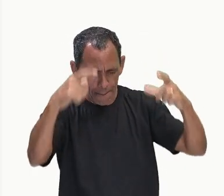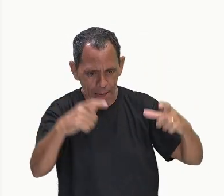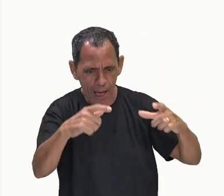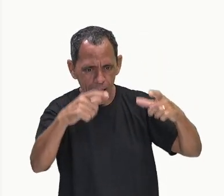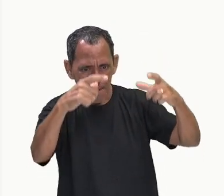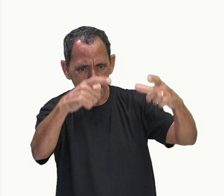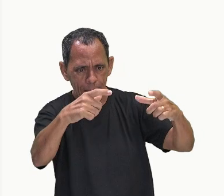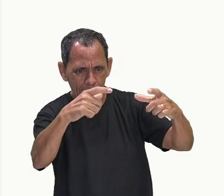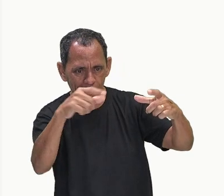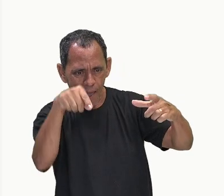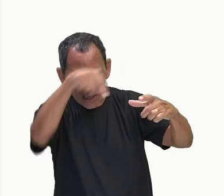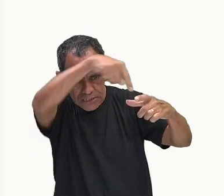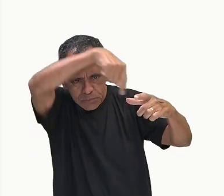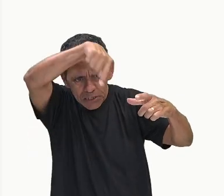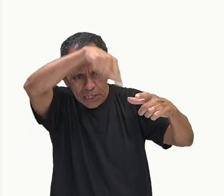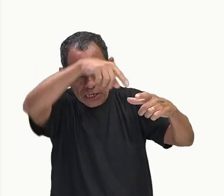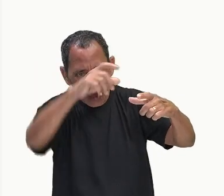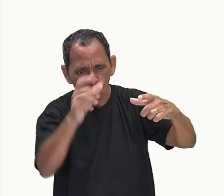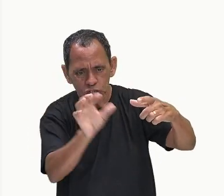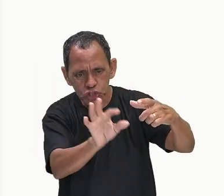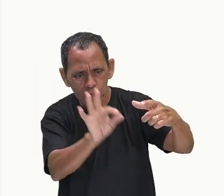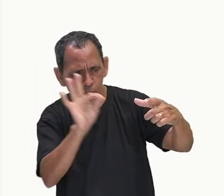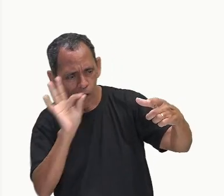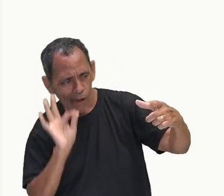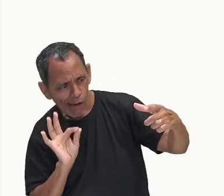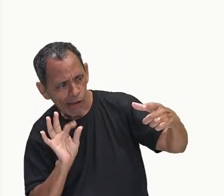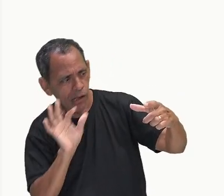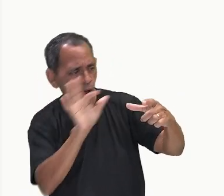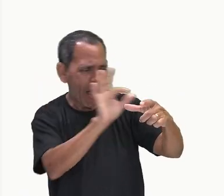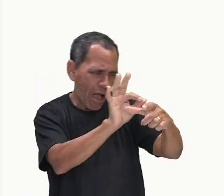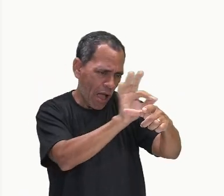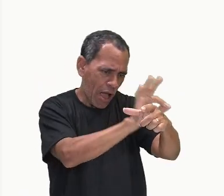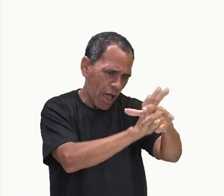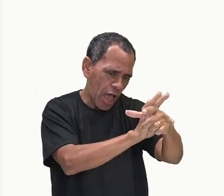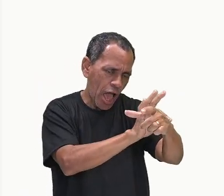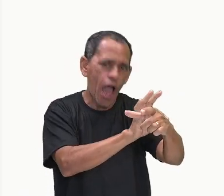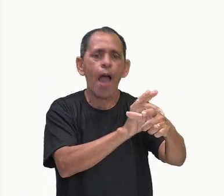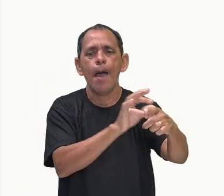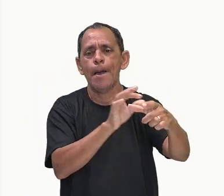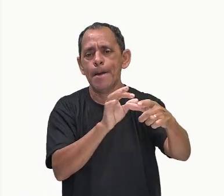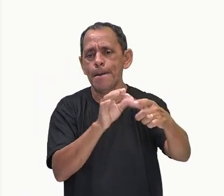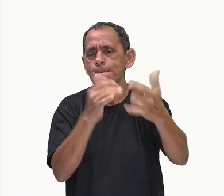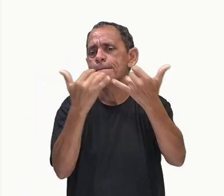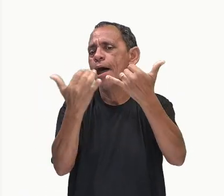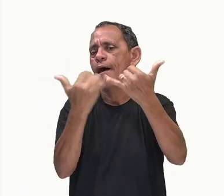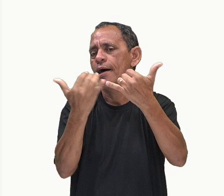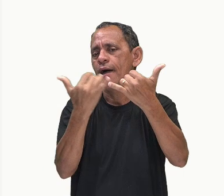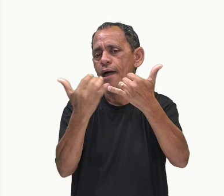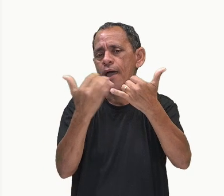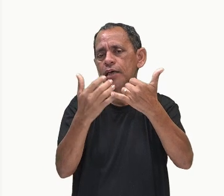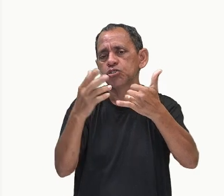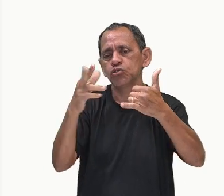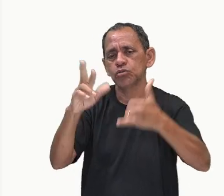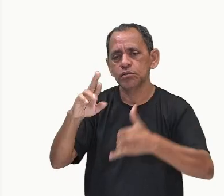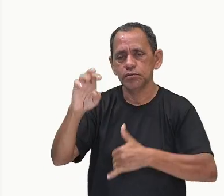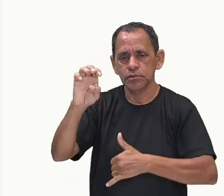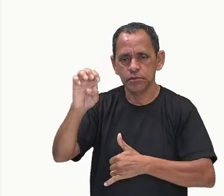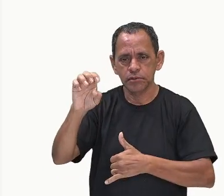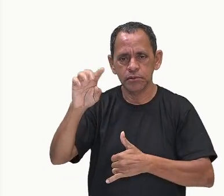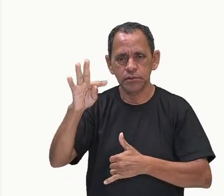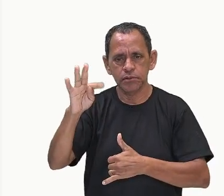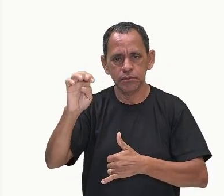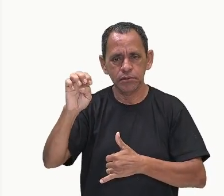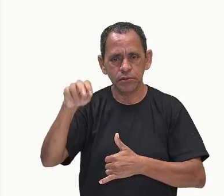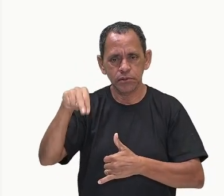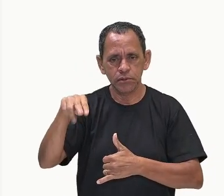ó, um retângulo. É um retângulo que foi curvado, né? Curvado,